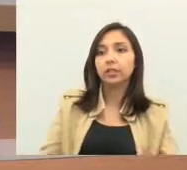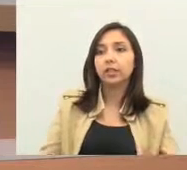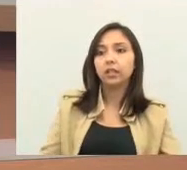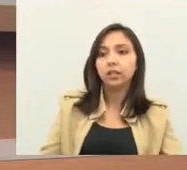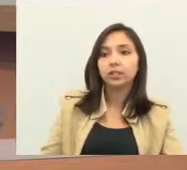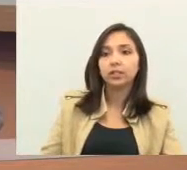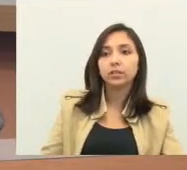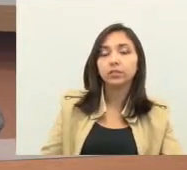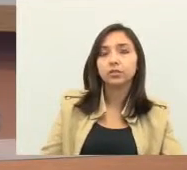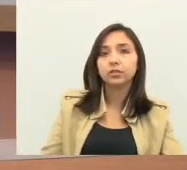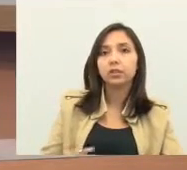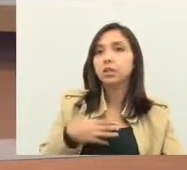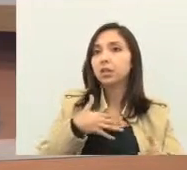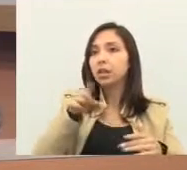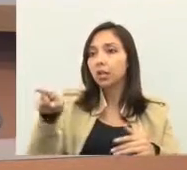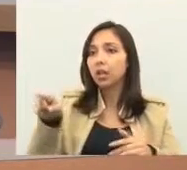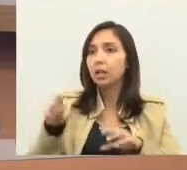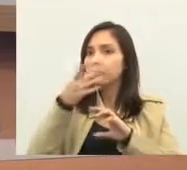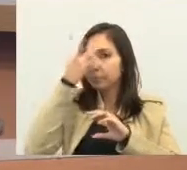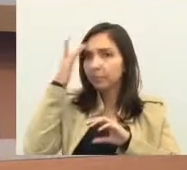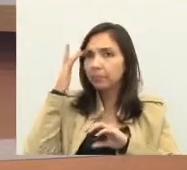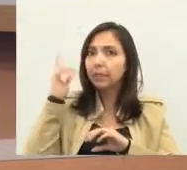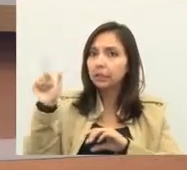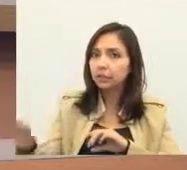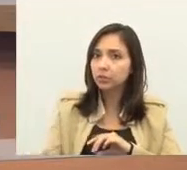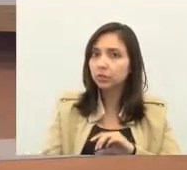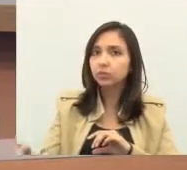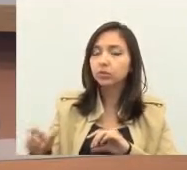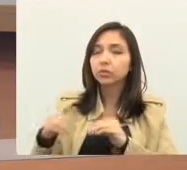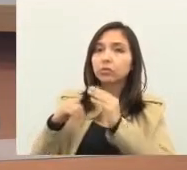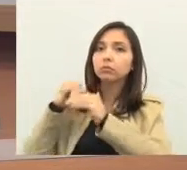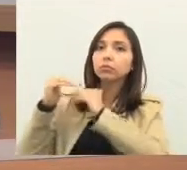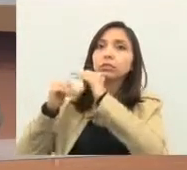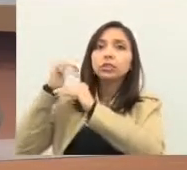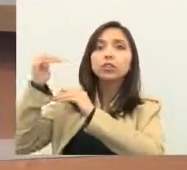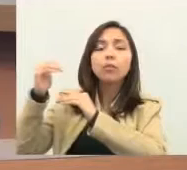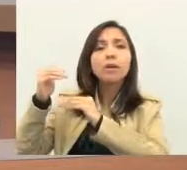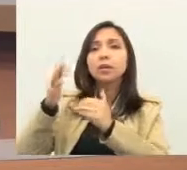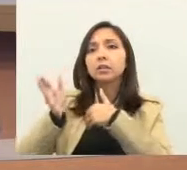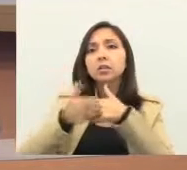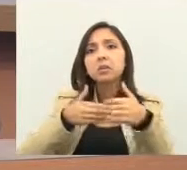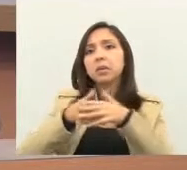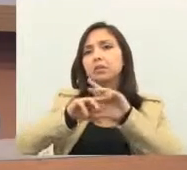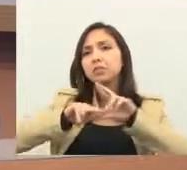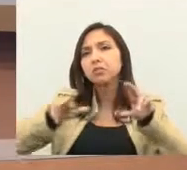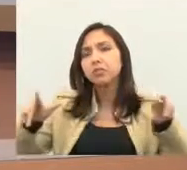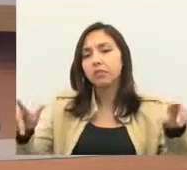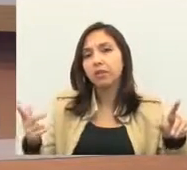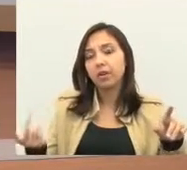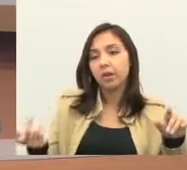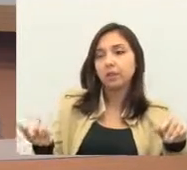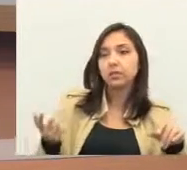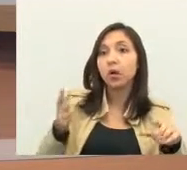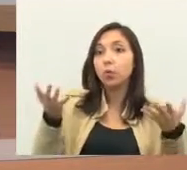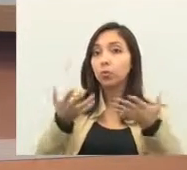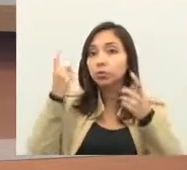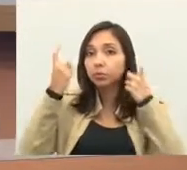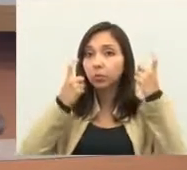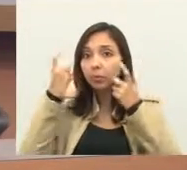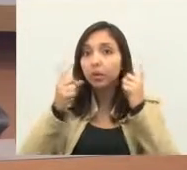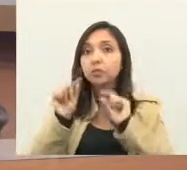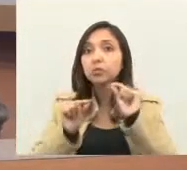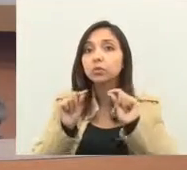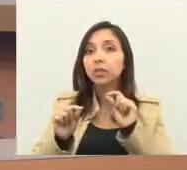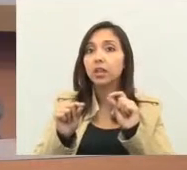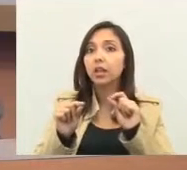Então, a formação do indivíduo, ela é composta em muitos momentos. O que eu acho que as pessoas estão preocupadas é com a questão